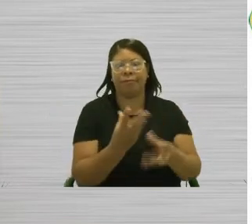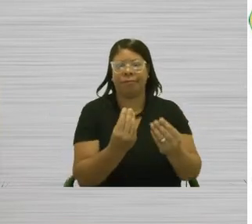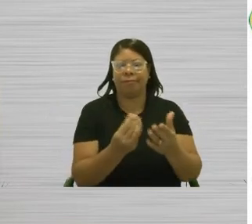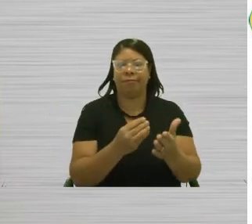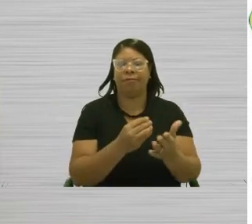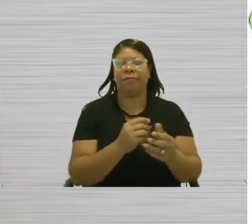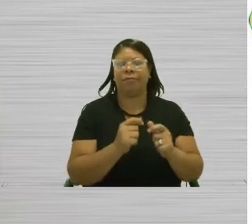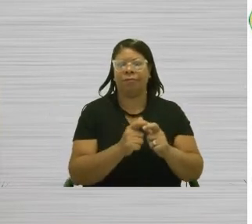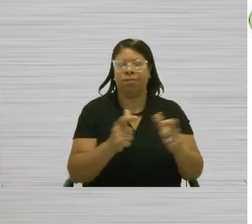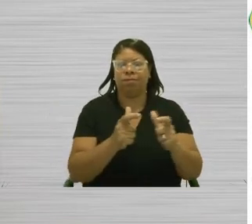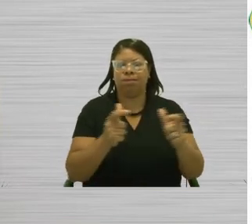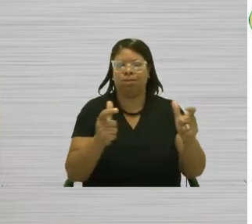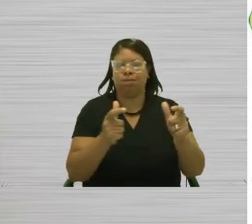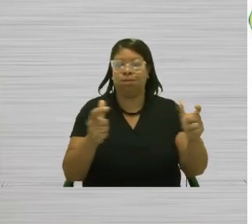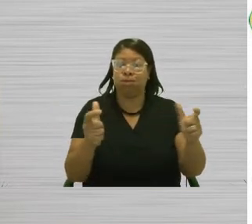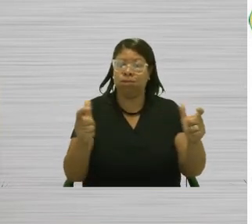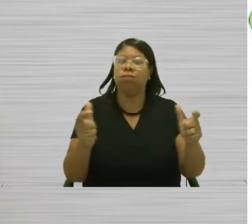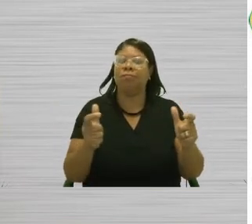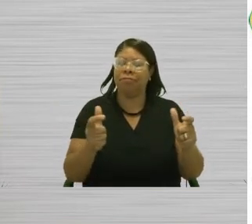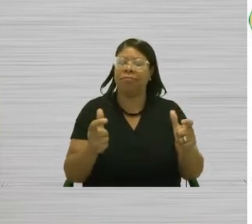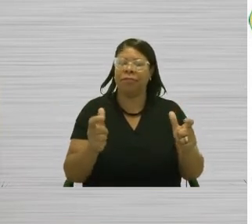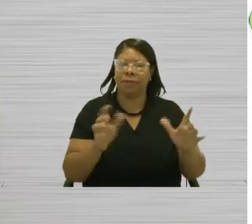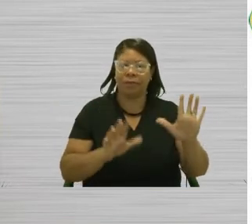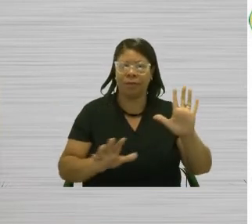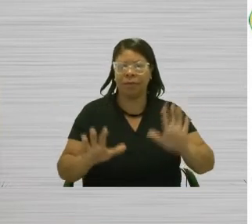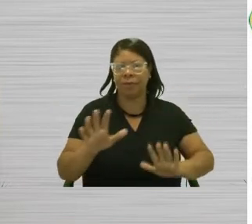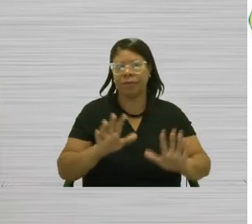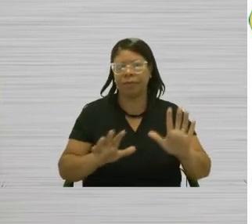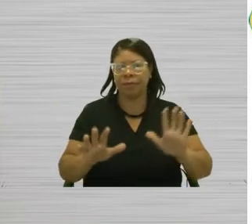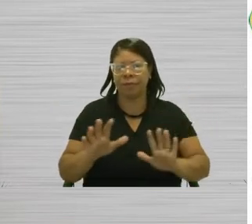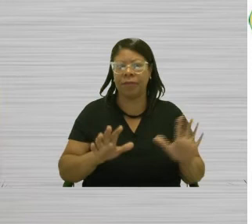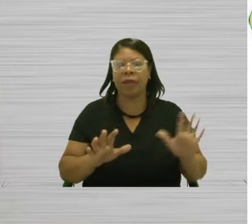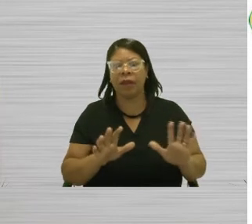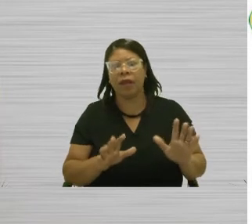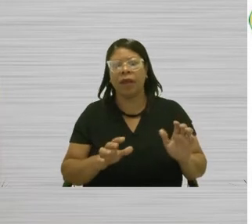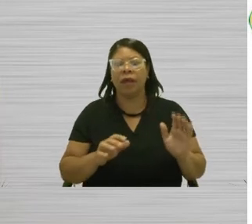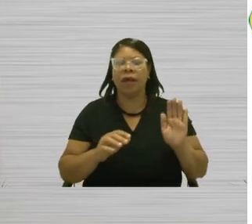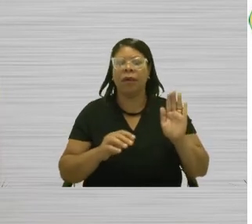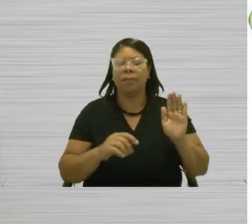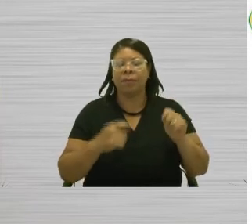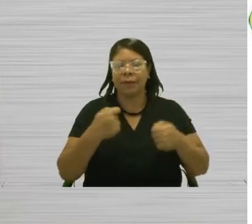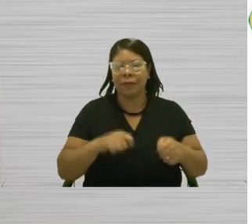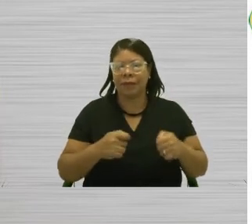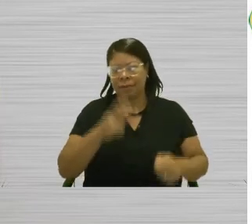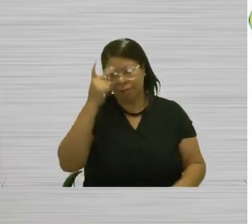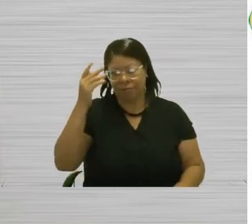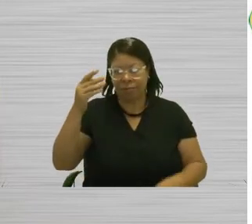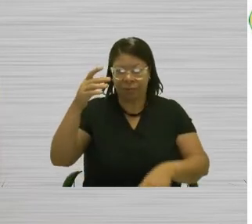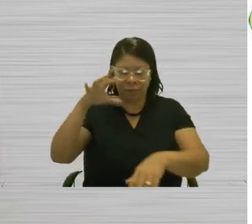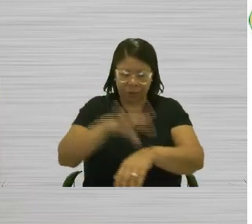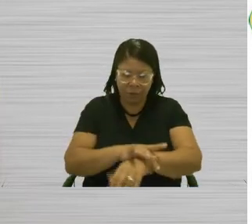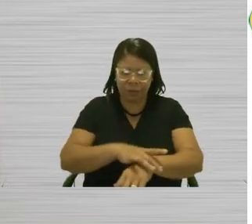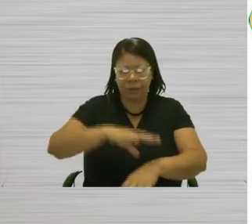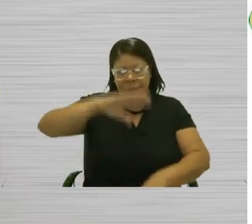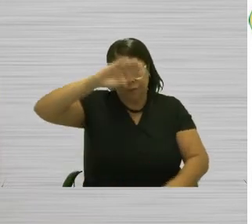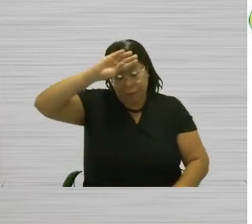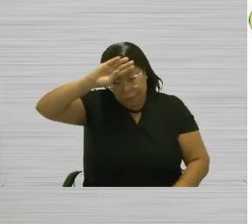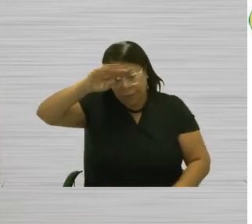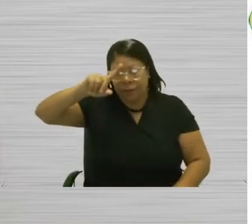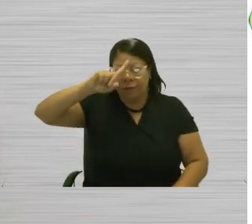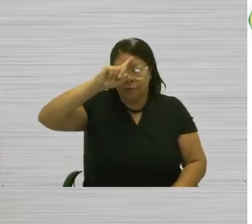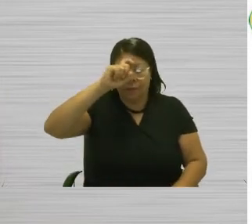24 foram positivos. Né? O total dos casos notificados, porque nós tivemos chikungunya, 2 notificados e 2